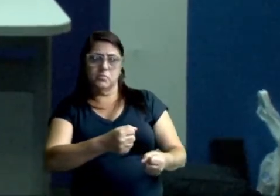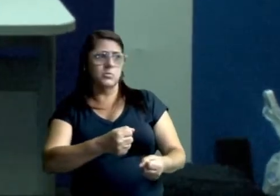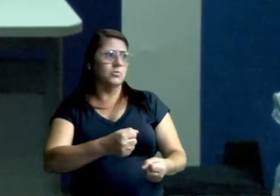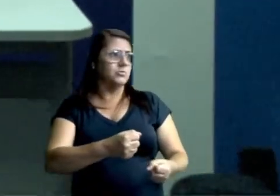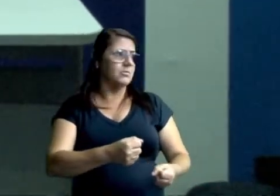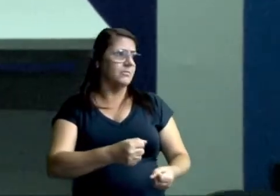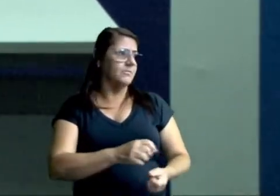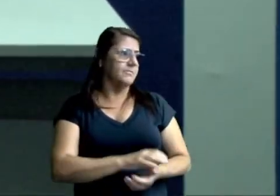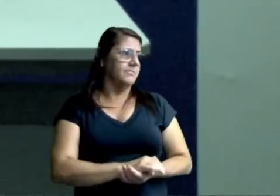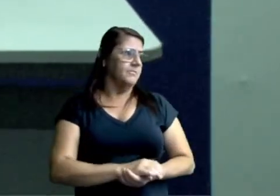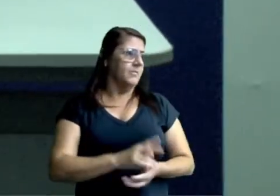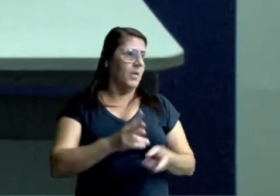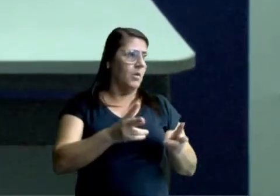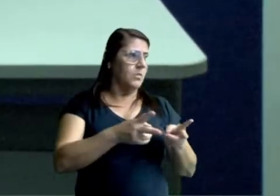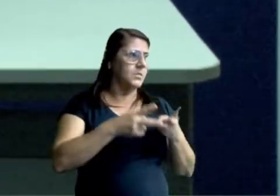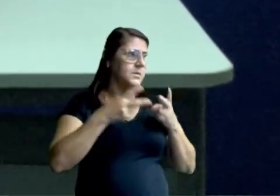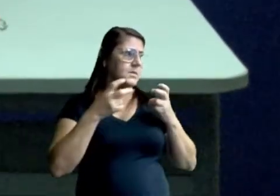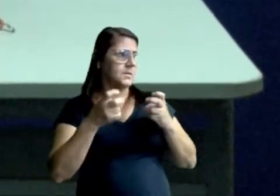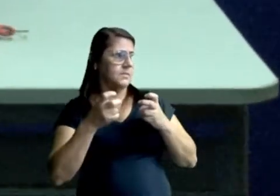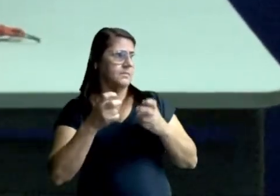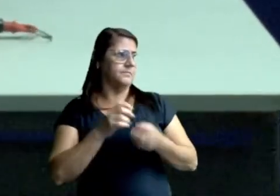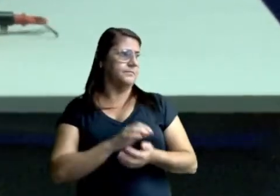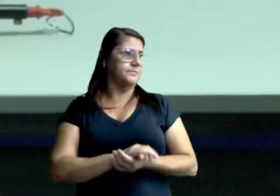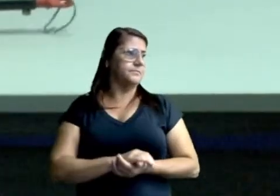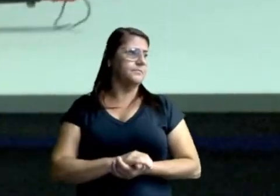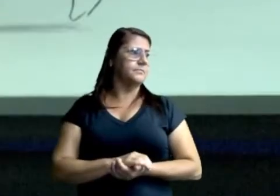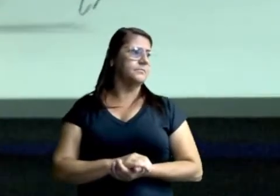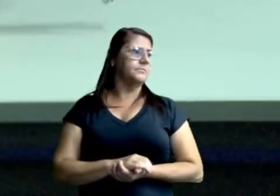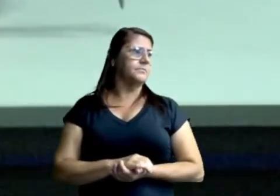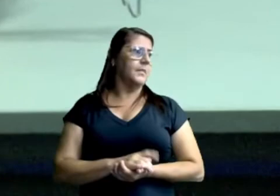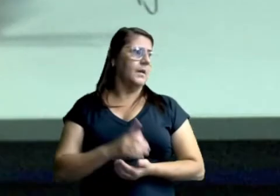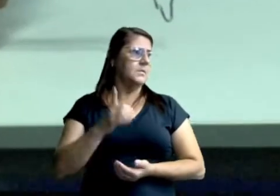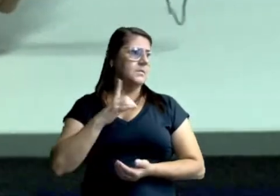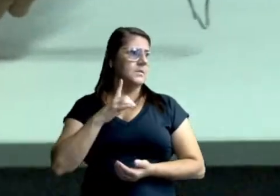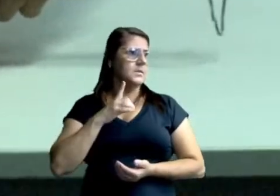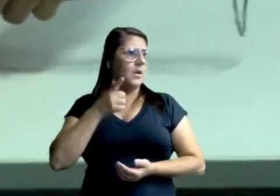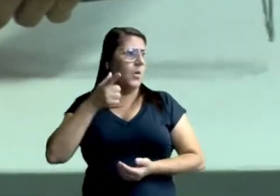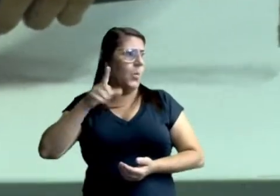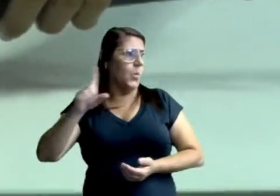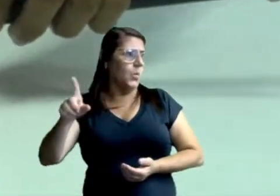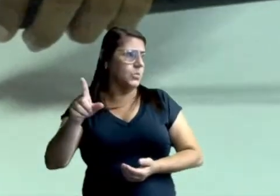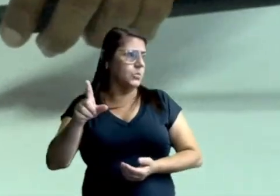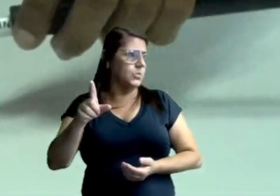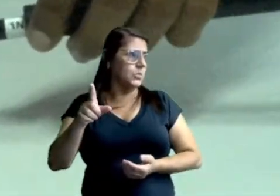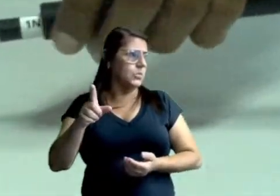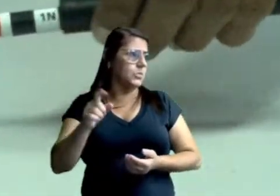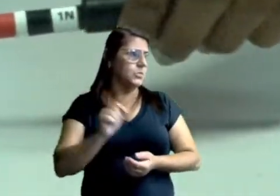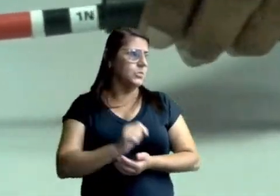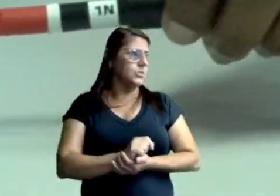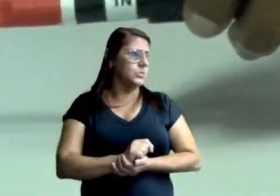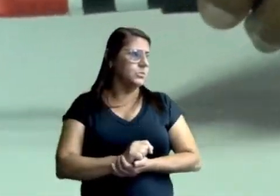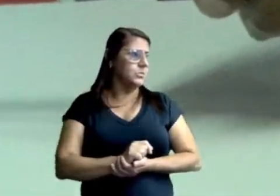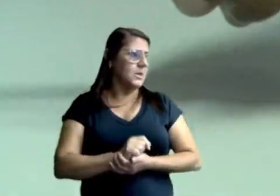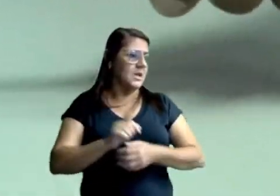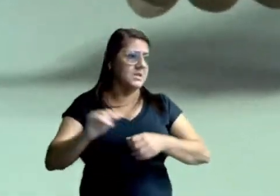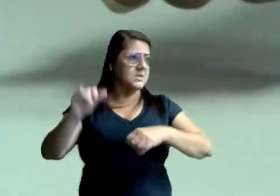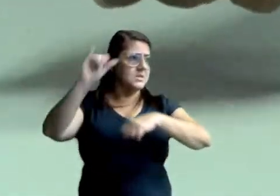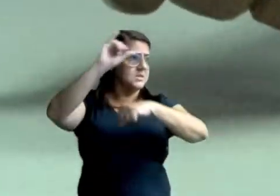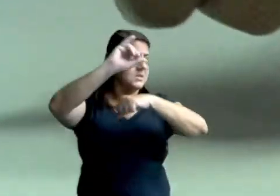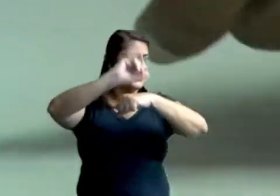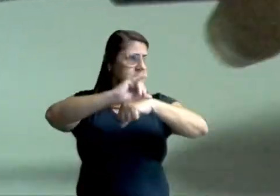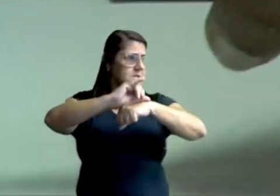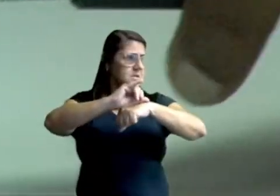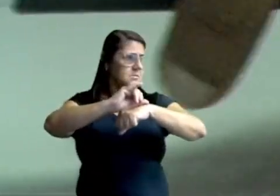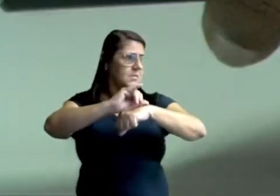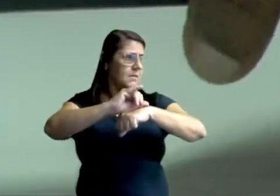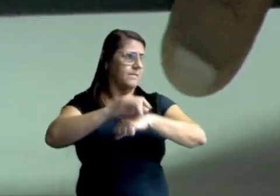aí. Se eu colocar um outro objeto aqui em cima, observe que a quantidade